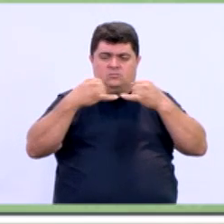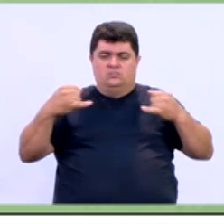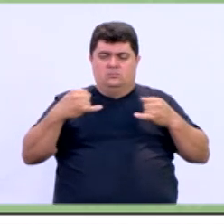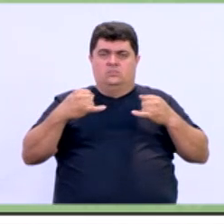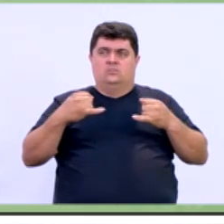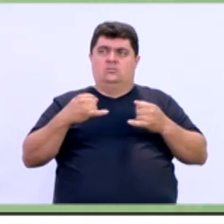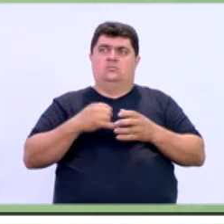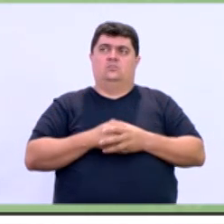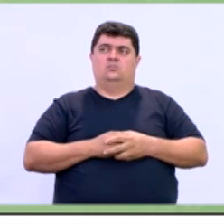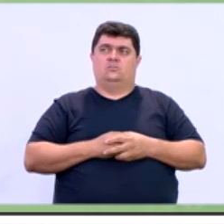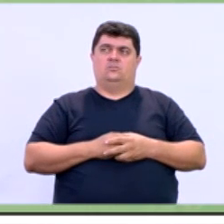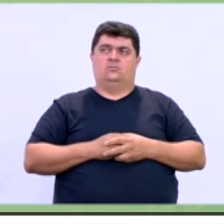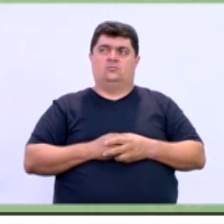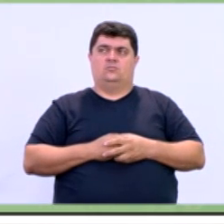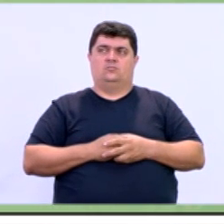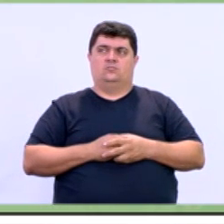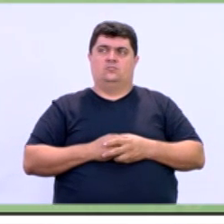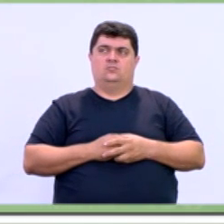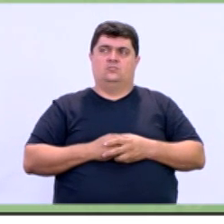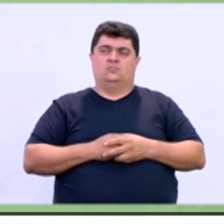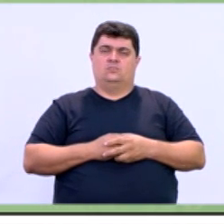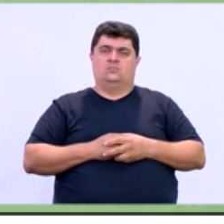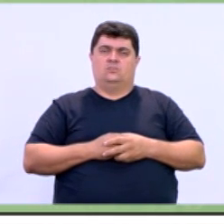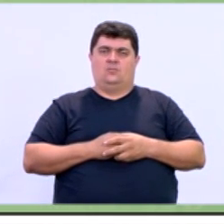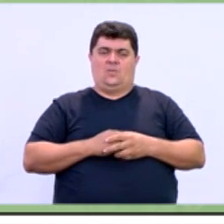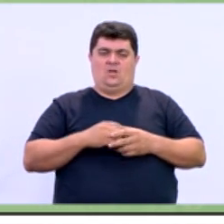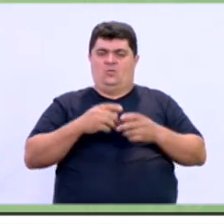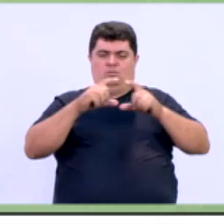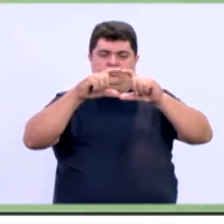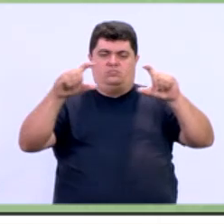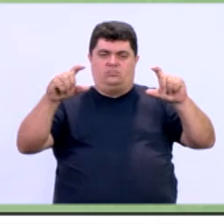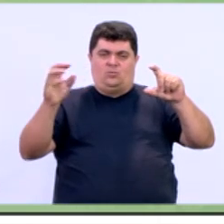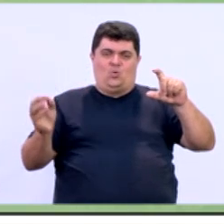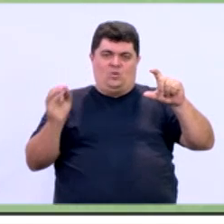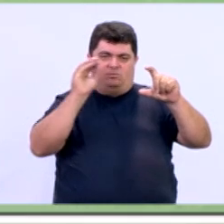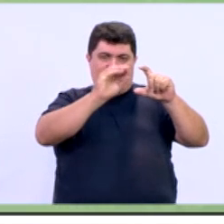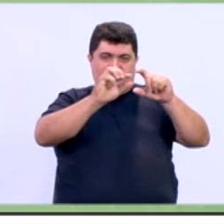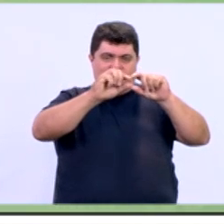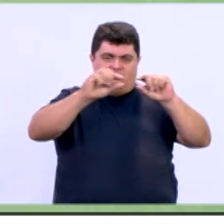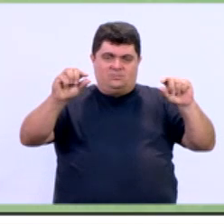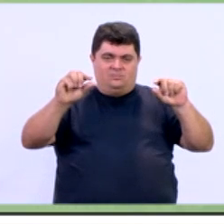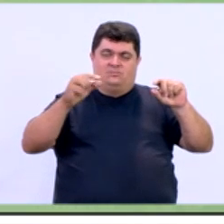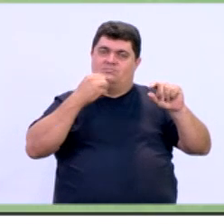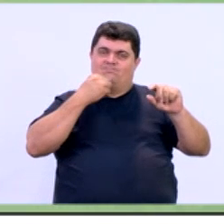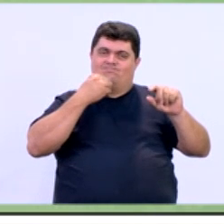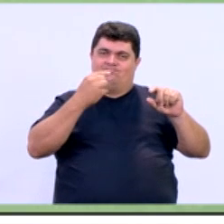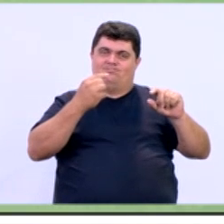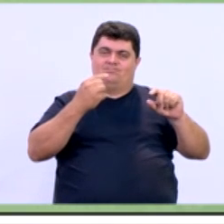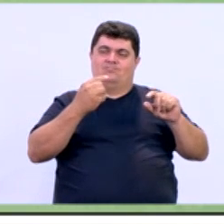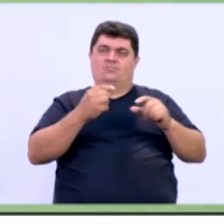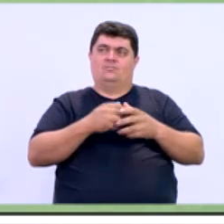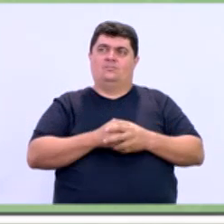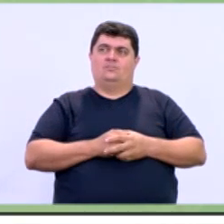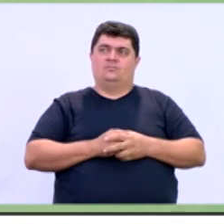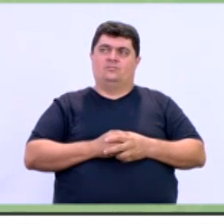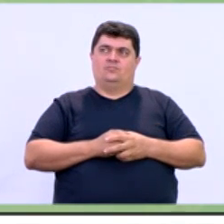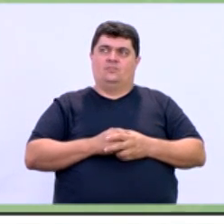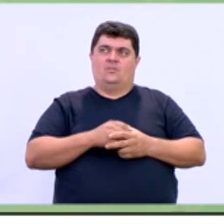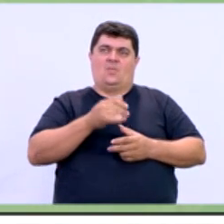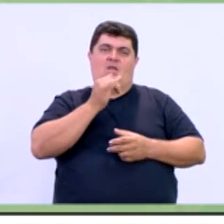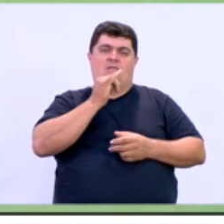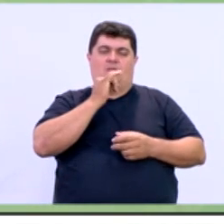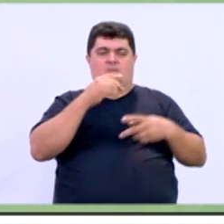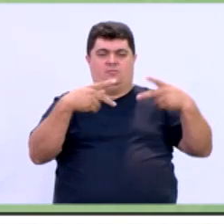outro. Então, nós temos aqui que nós começamos a utilizar algumas coisas alinhadas. Por exemplo, um